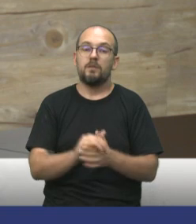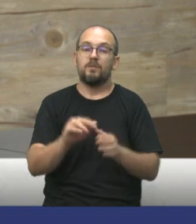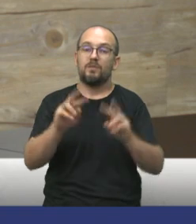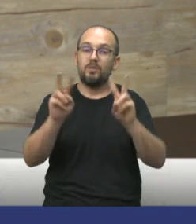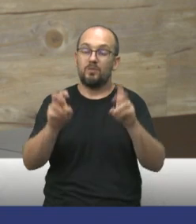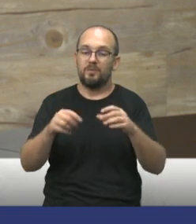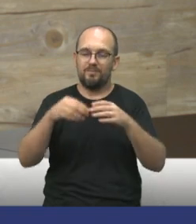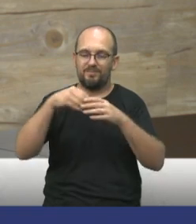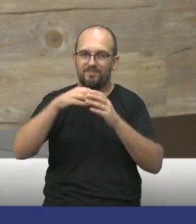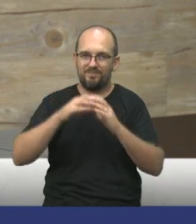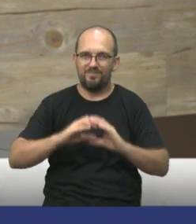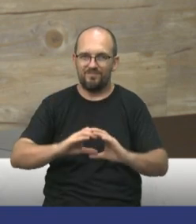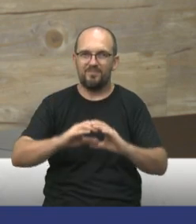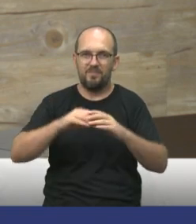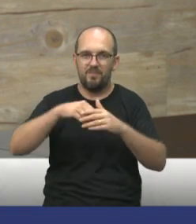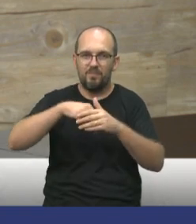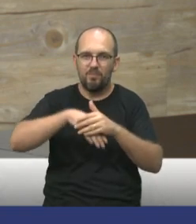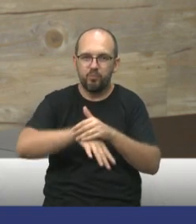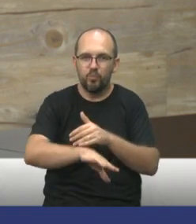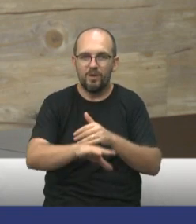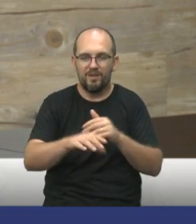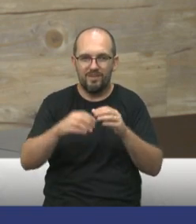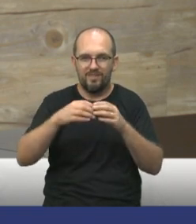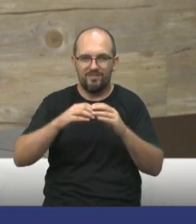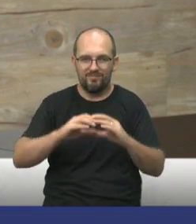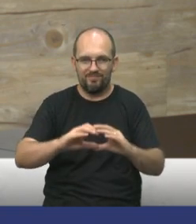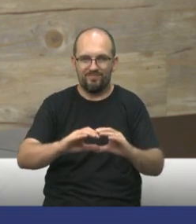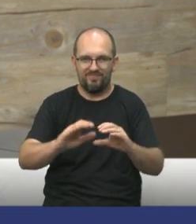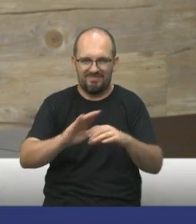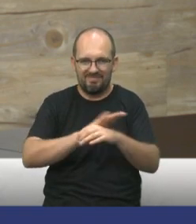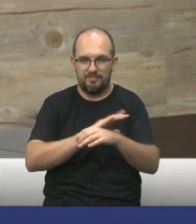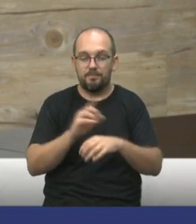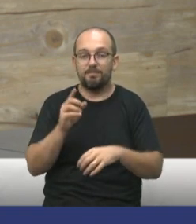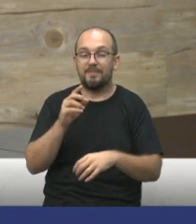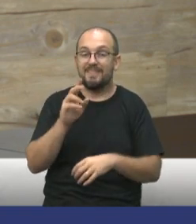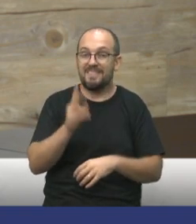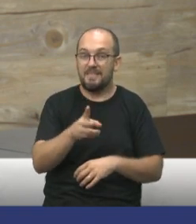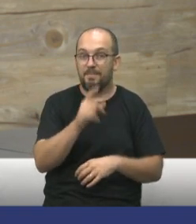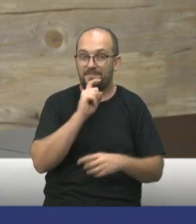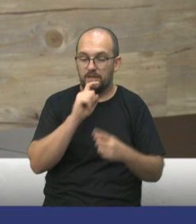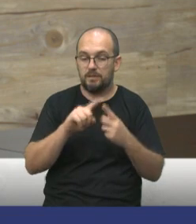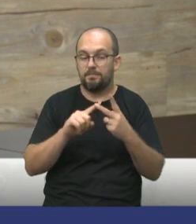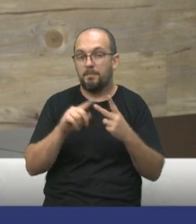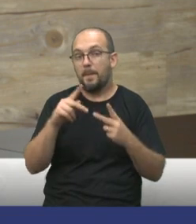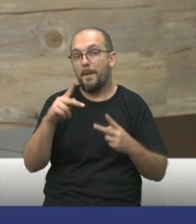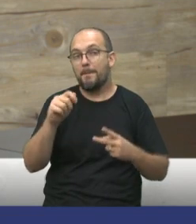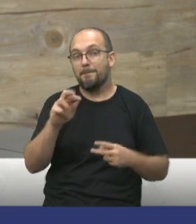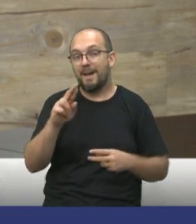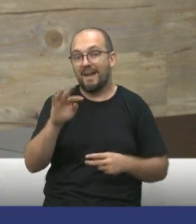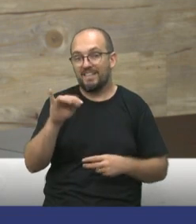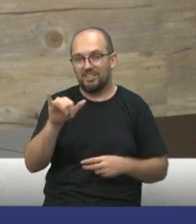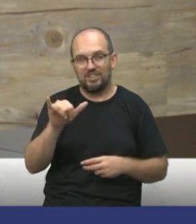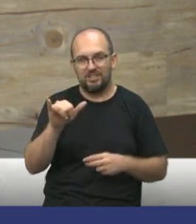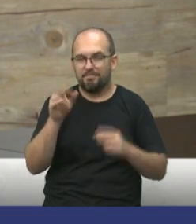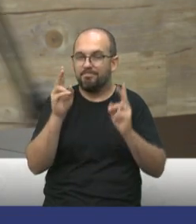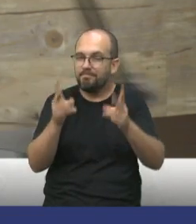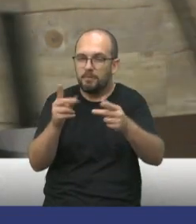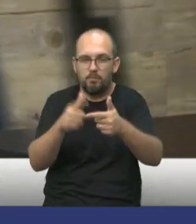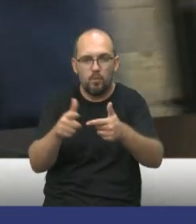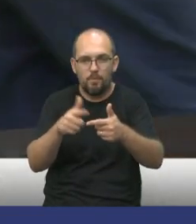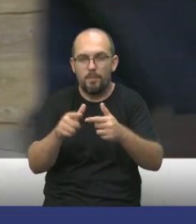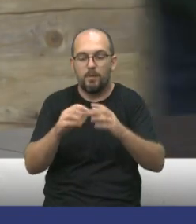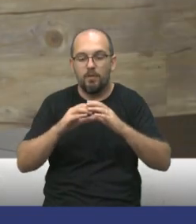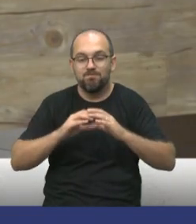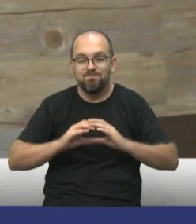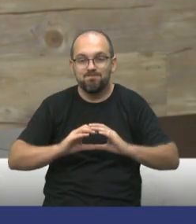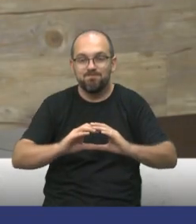bueiros, principalmente no Sempre Verde, tem uma parte do Paraty também que tem o mesmo problema, são galerias com